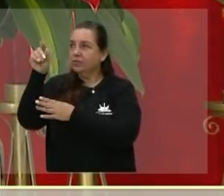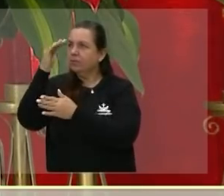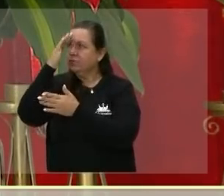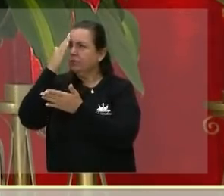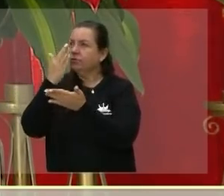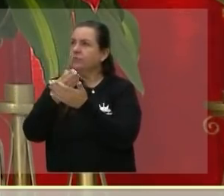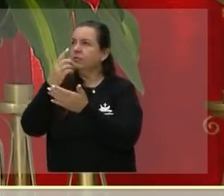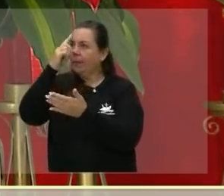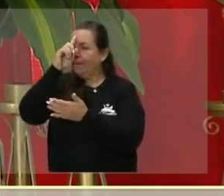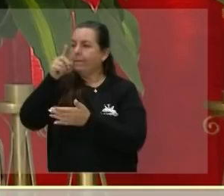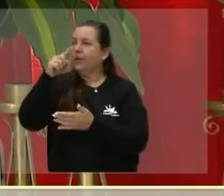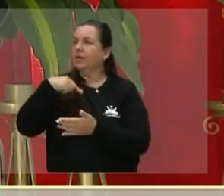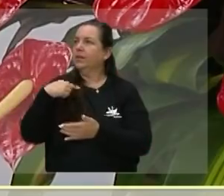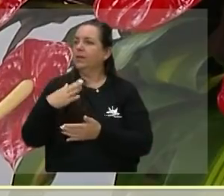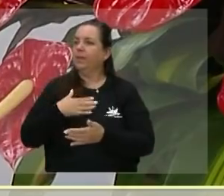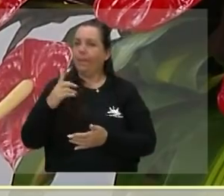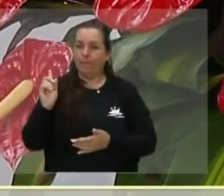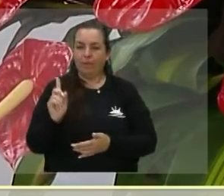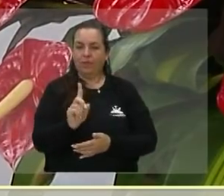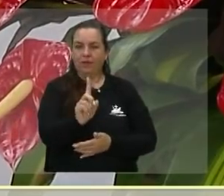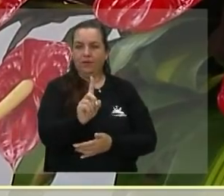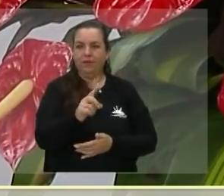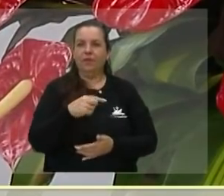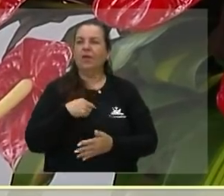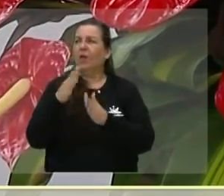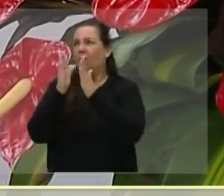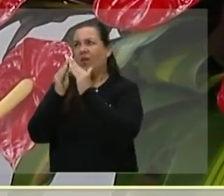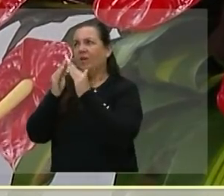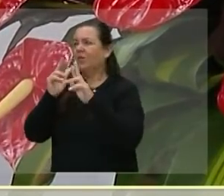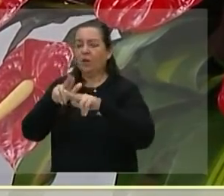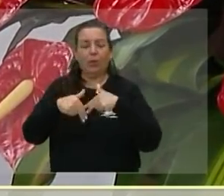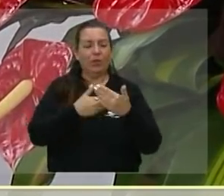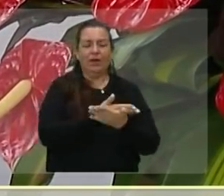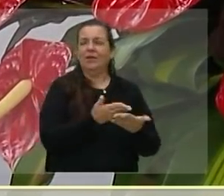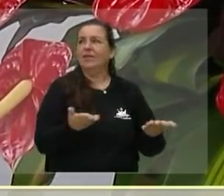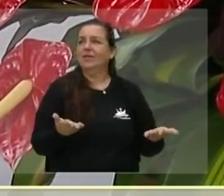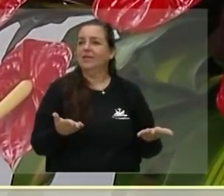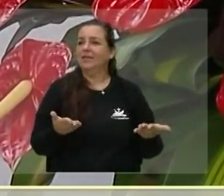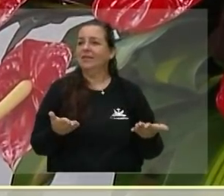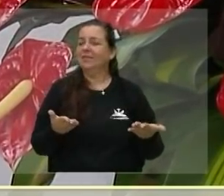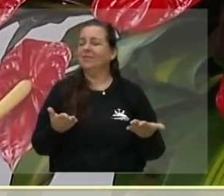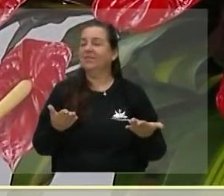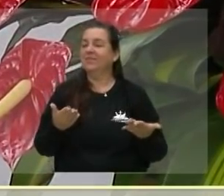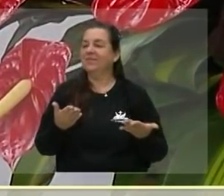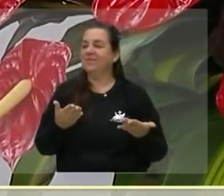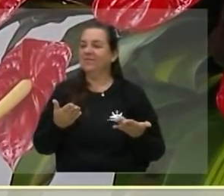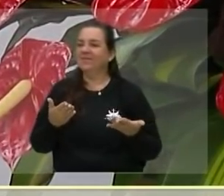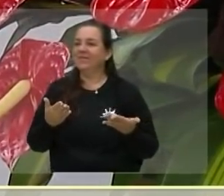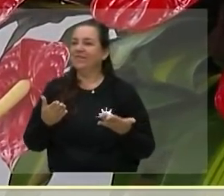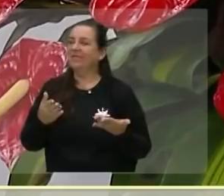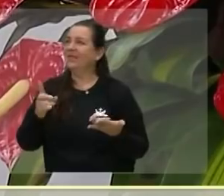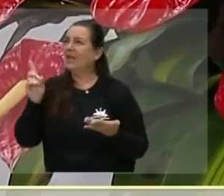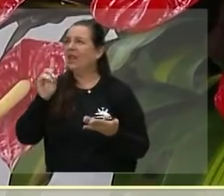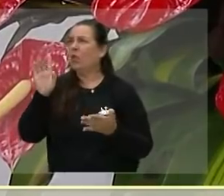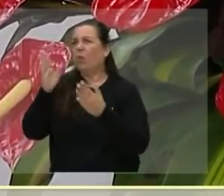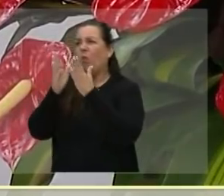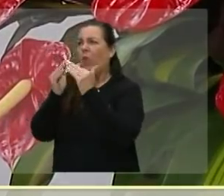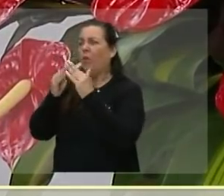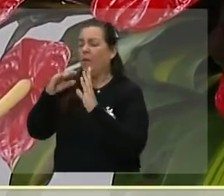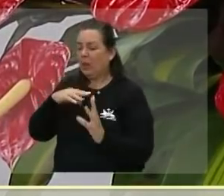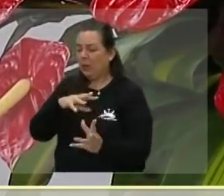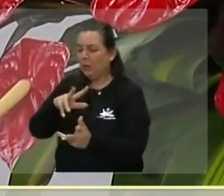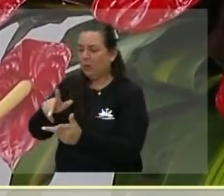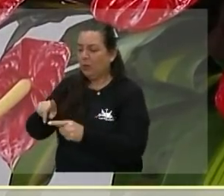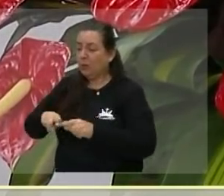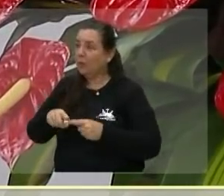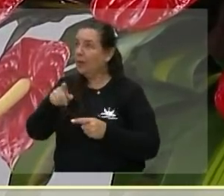me enviaste e eu rogo por eles a mente rogo pelo mundo mas